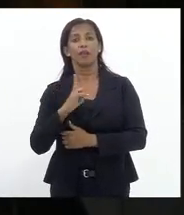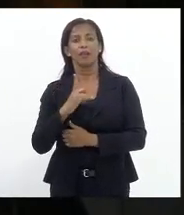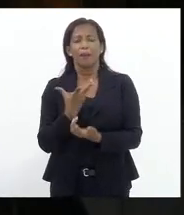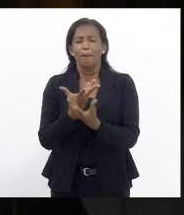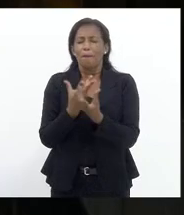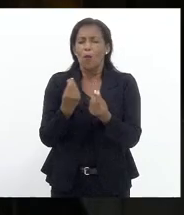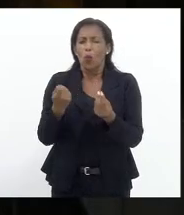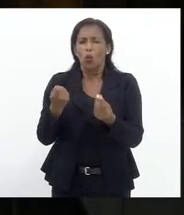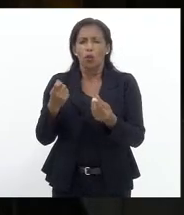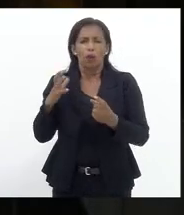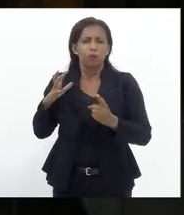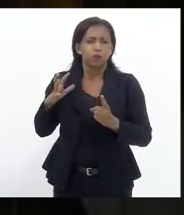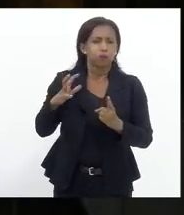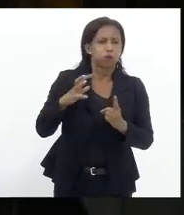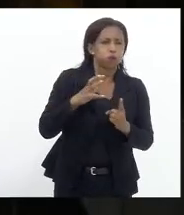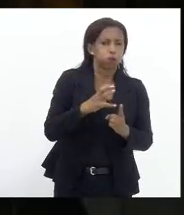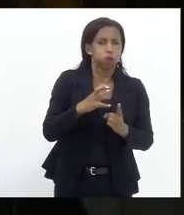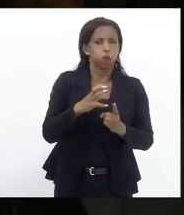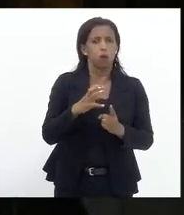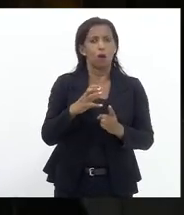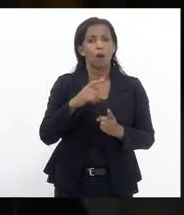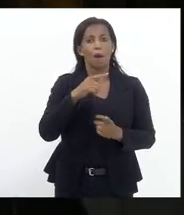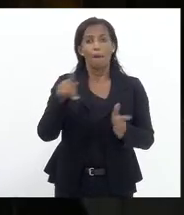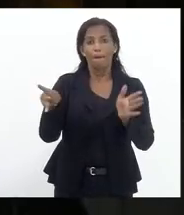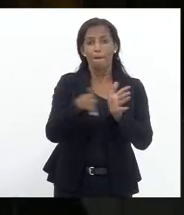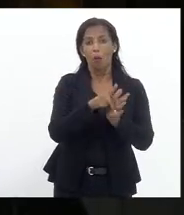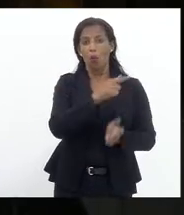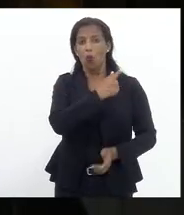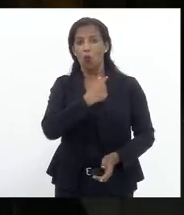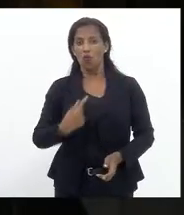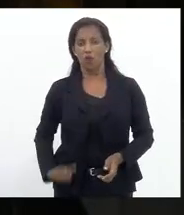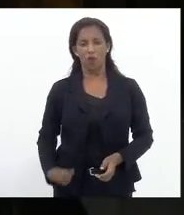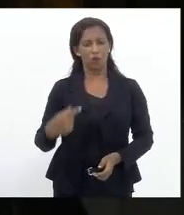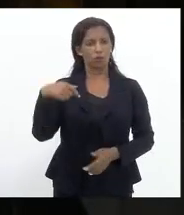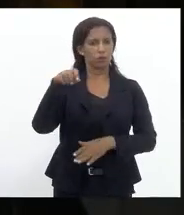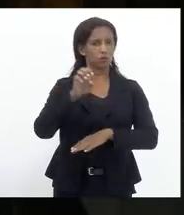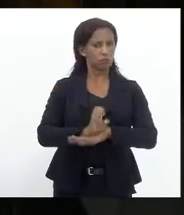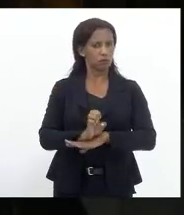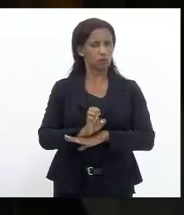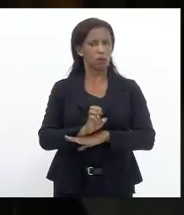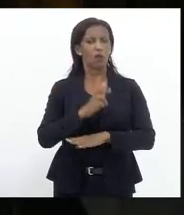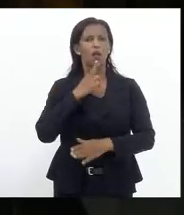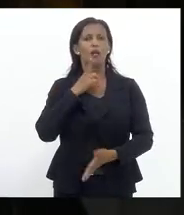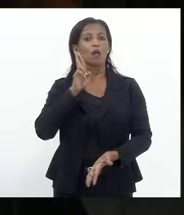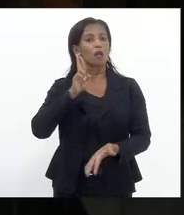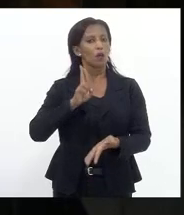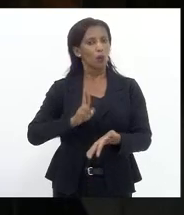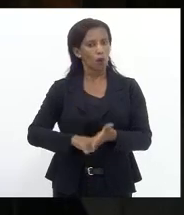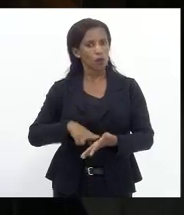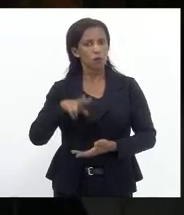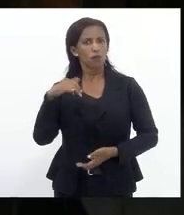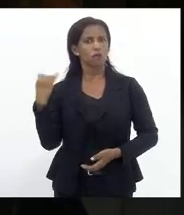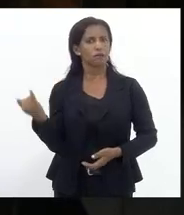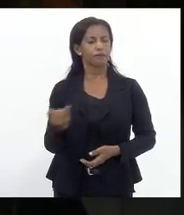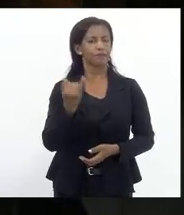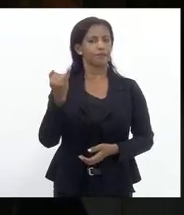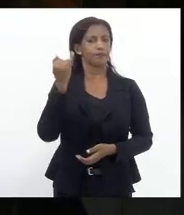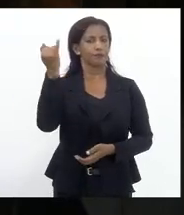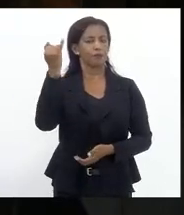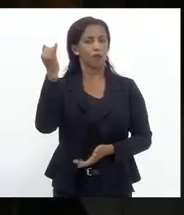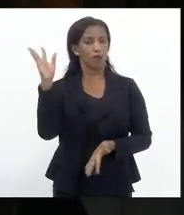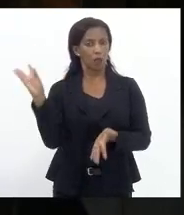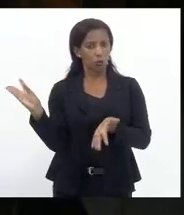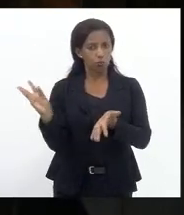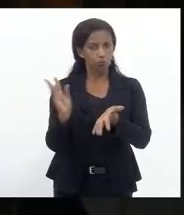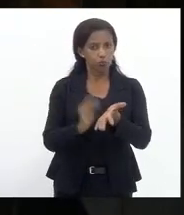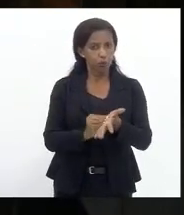muita pressão para o próprio governador do estado reconhecer o mérito e